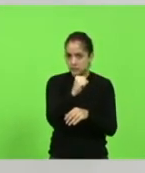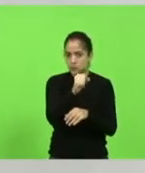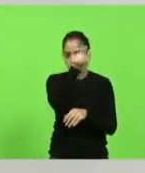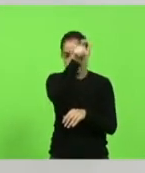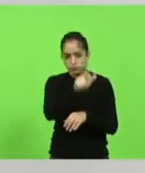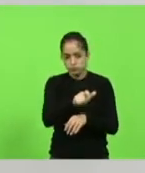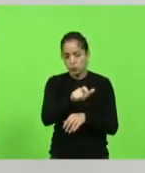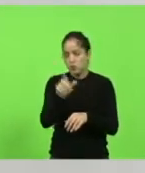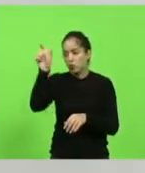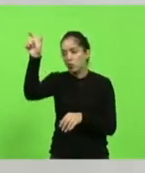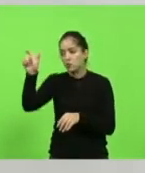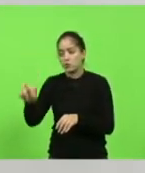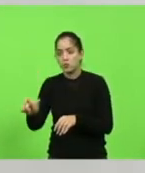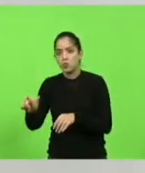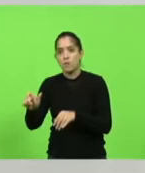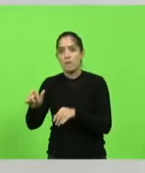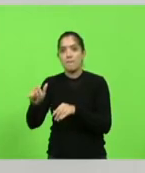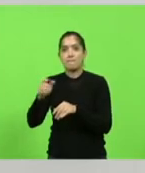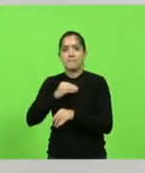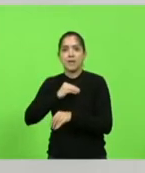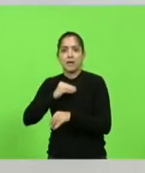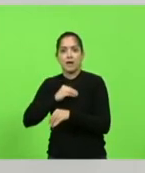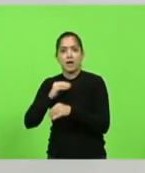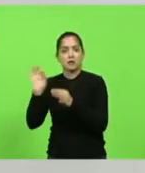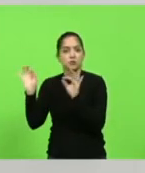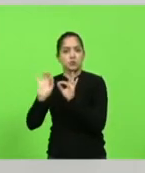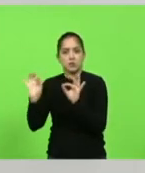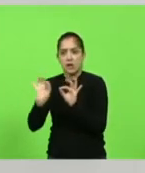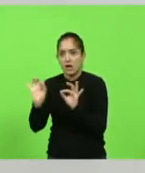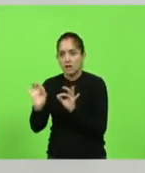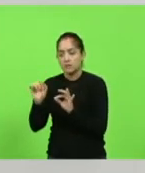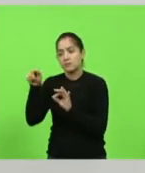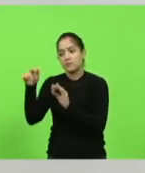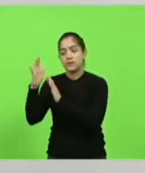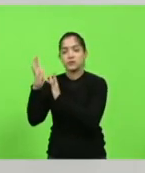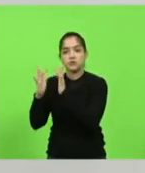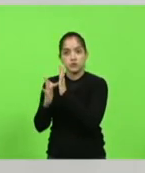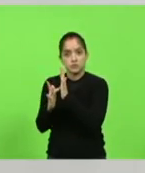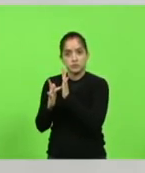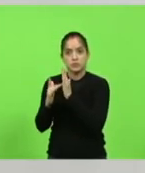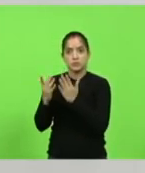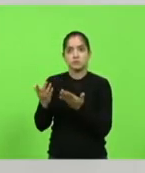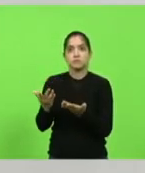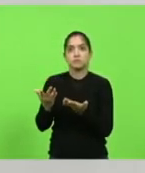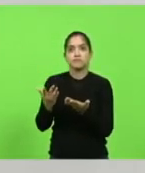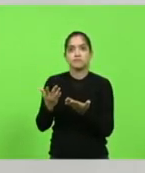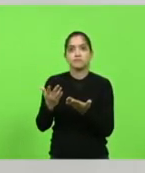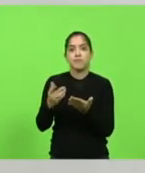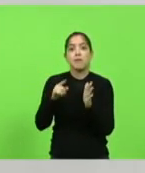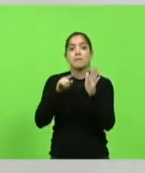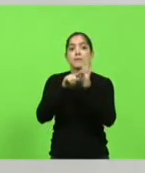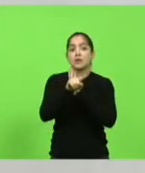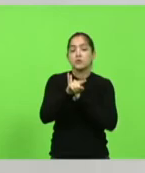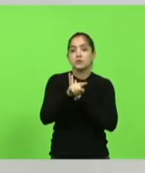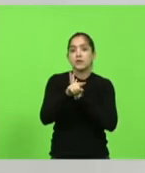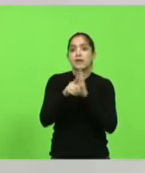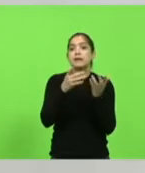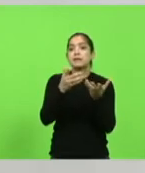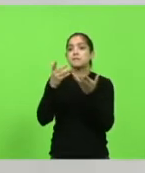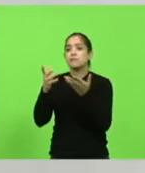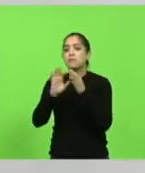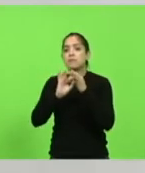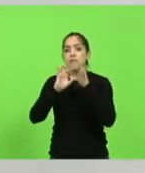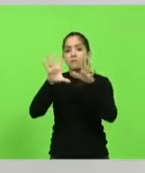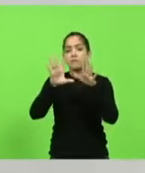contra um que não tinha pecado nenhum, que era Jesus Cristo. E daí perguntaram: a quem quereis